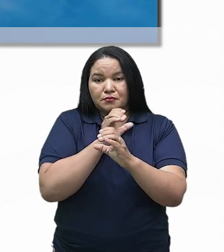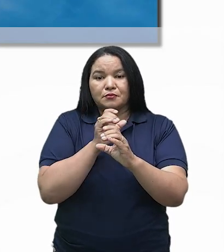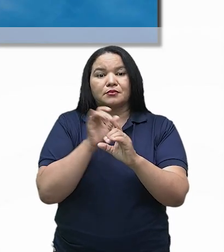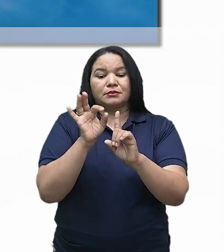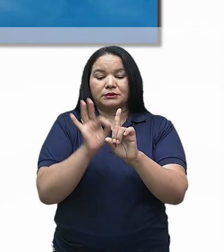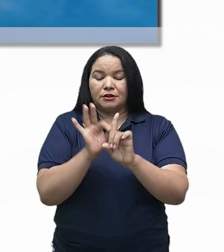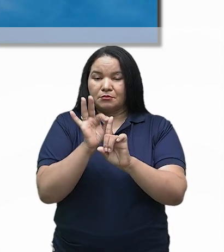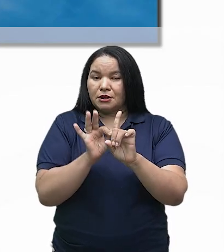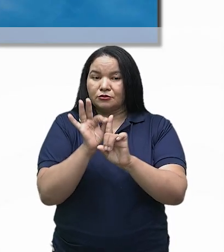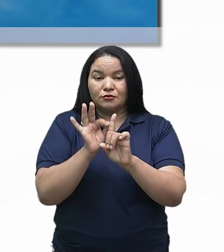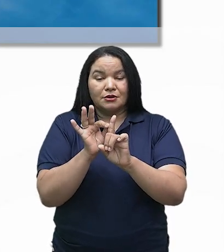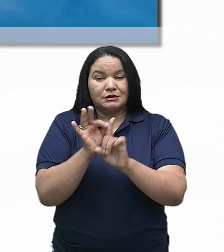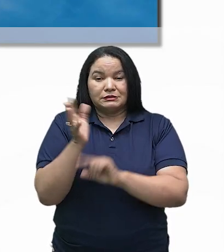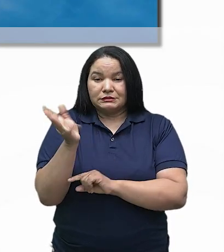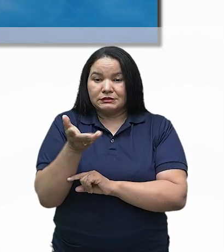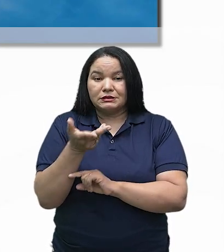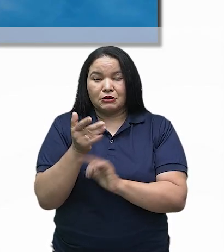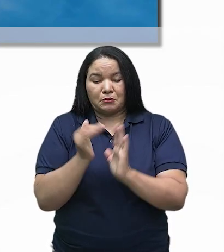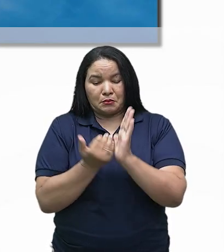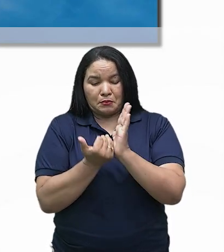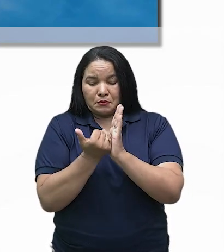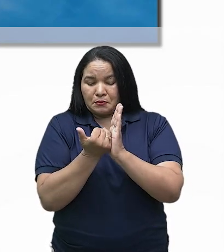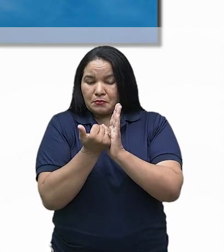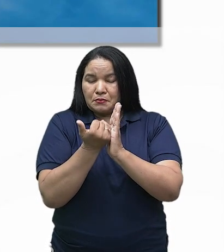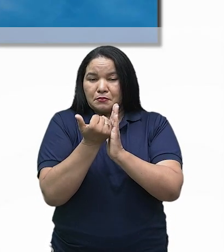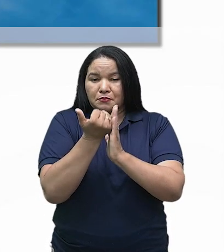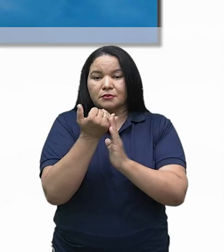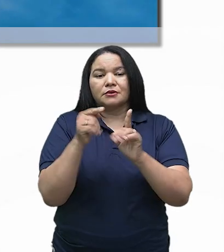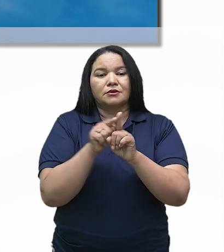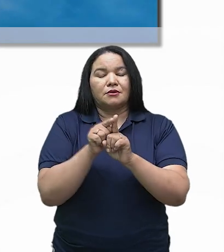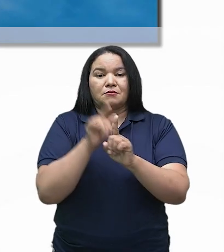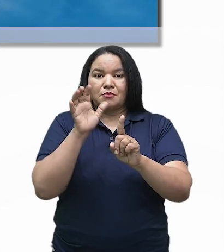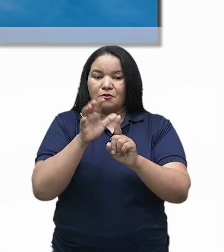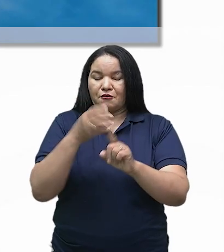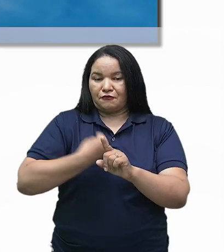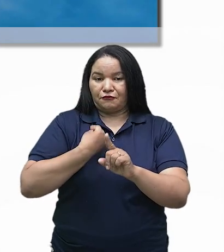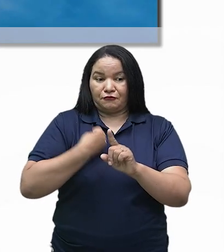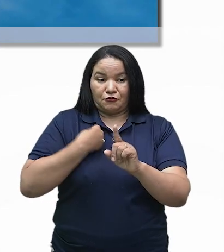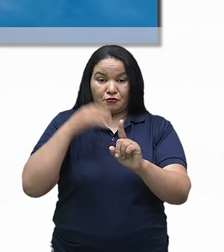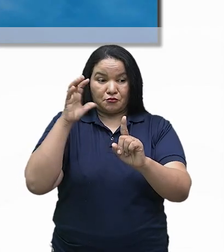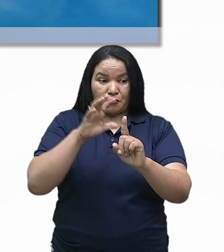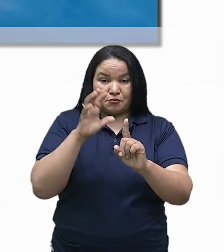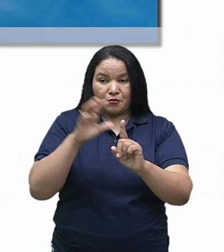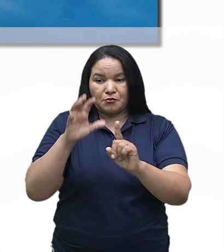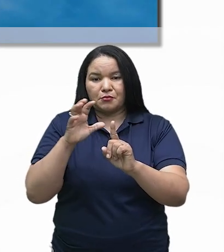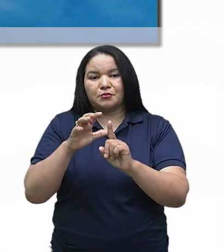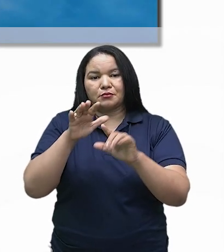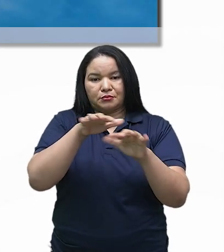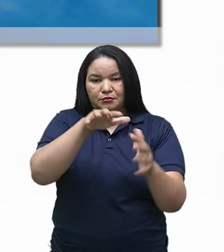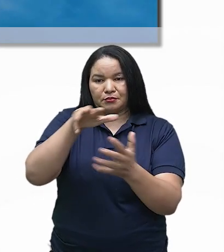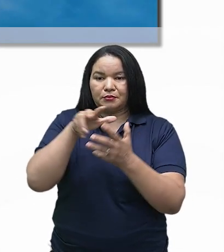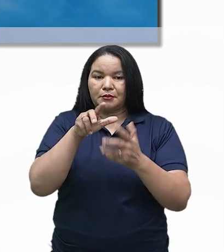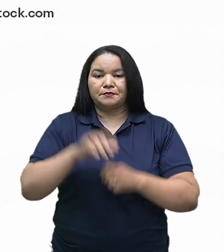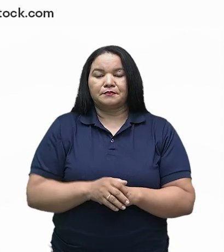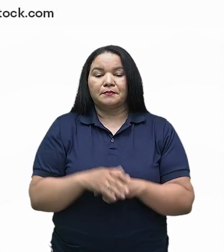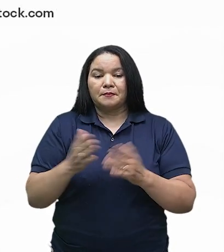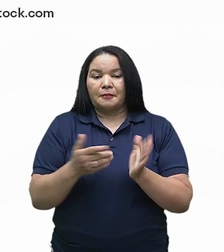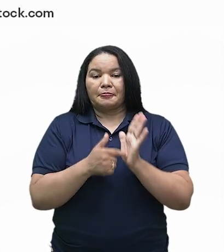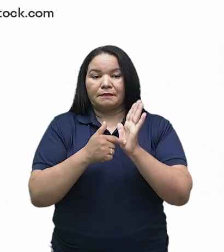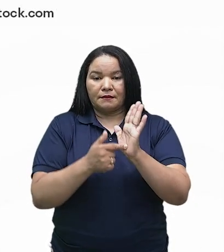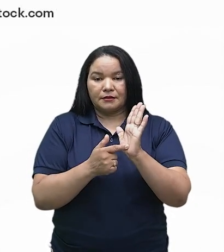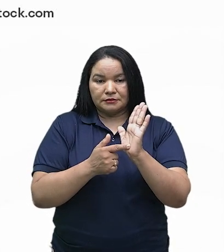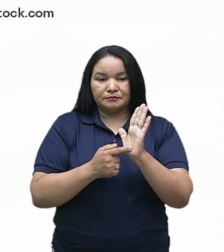das temperaturas e todos os seus efeitos, né, sobre a vida na Terra. Nós temos um gráfico que mostra um